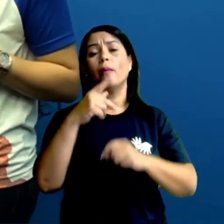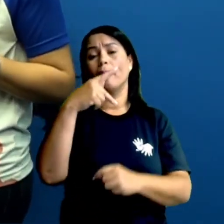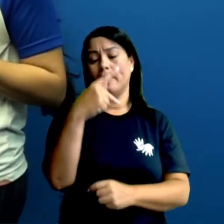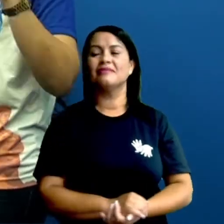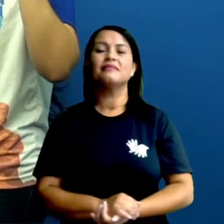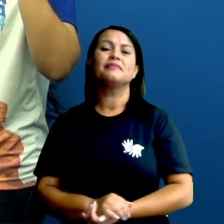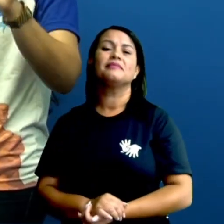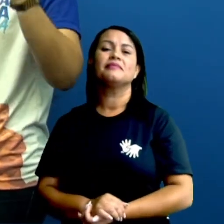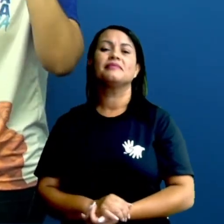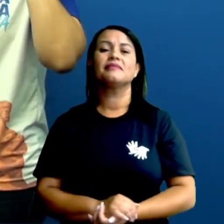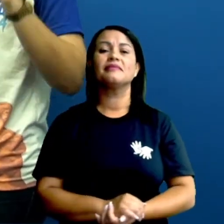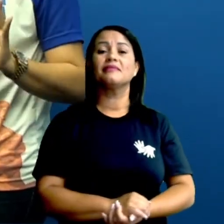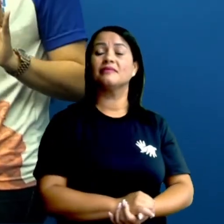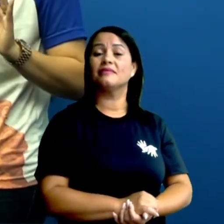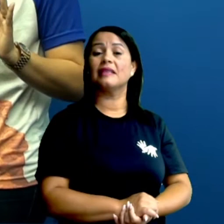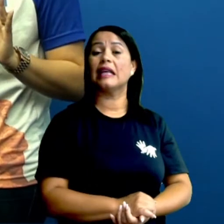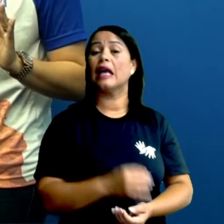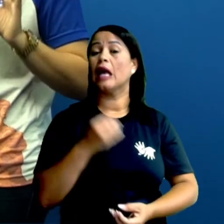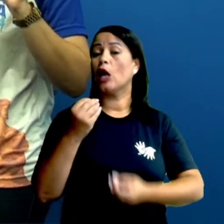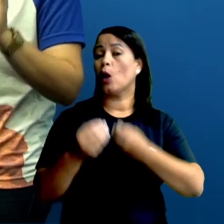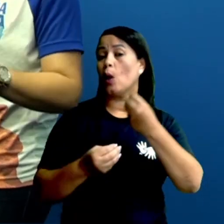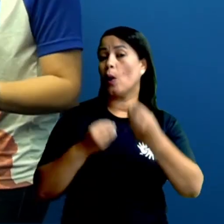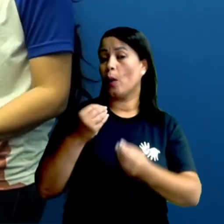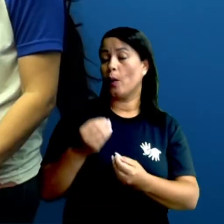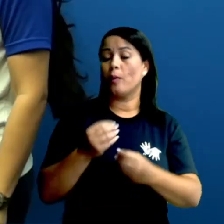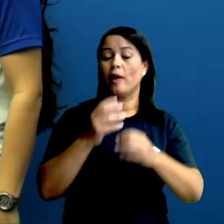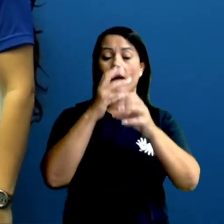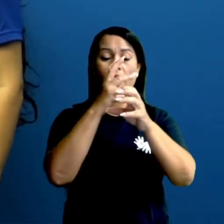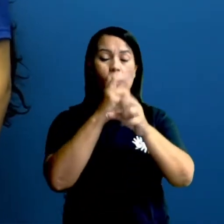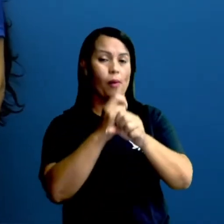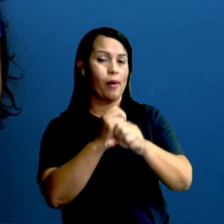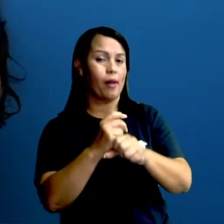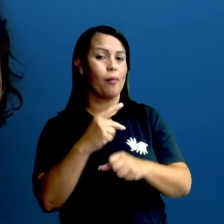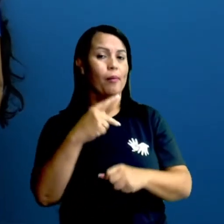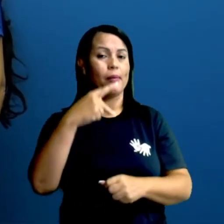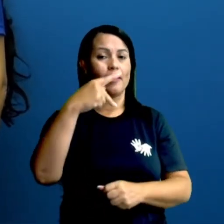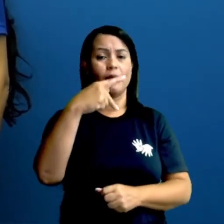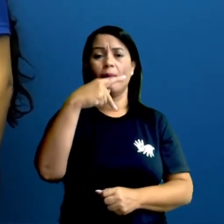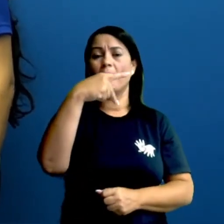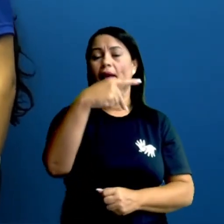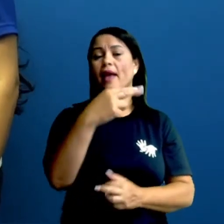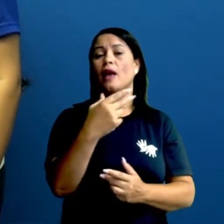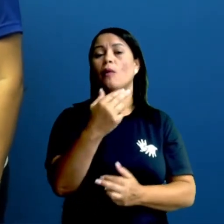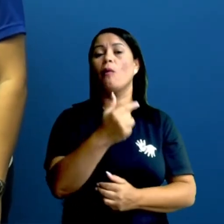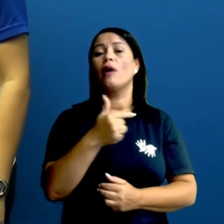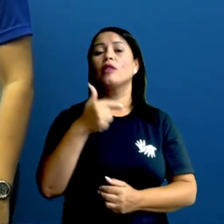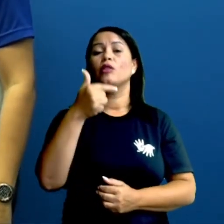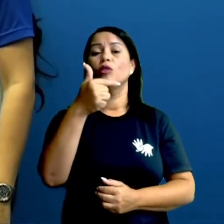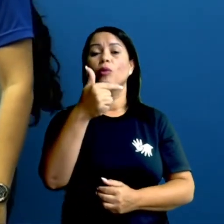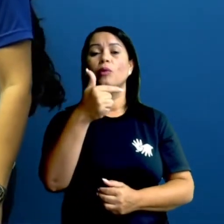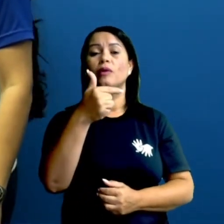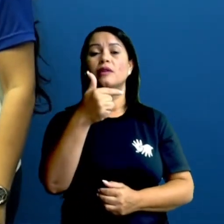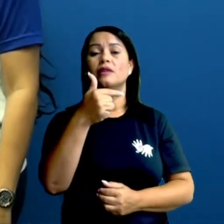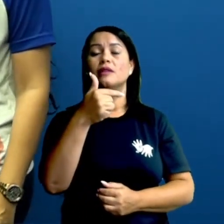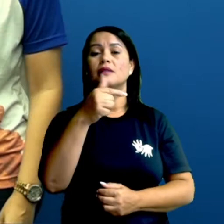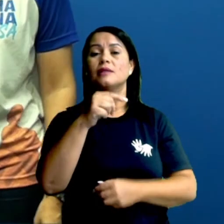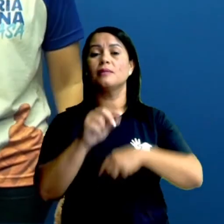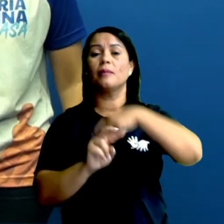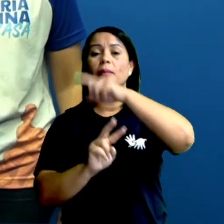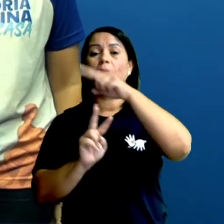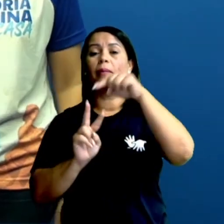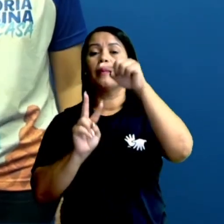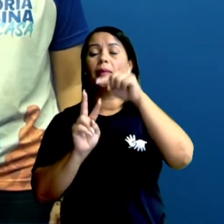perímetro. E para calcular o perímetro é o seguinte, ó, P é igual a 2π